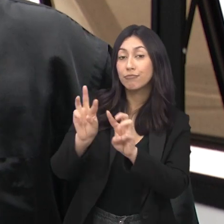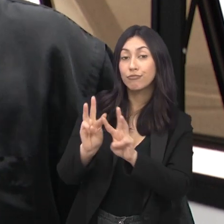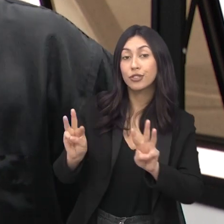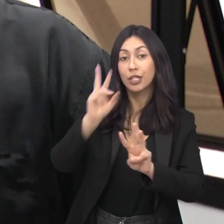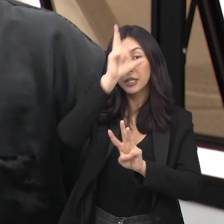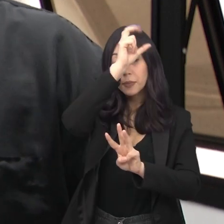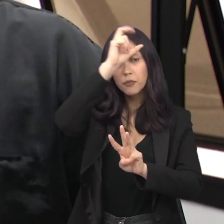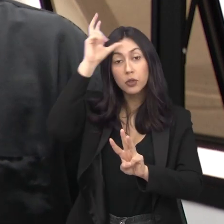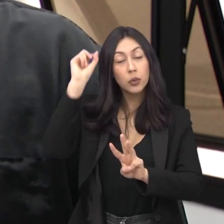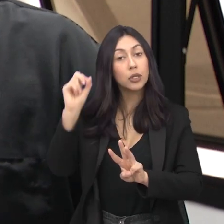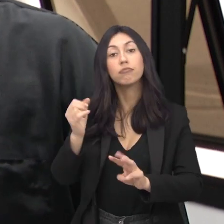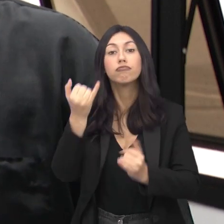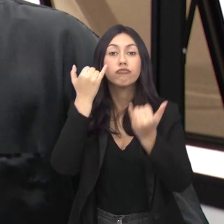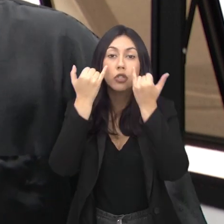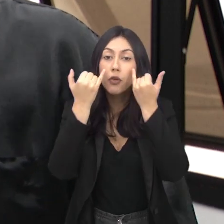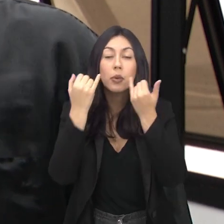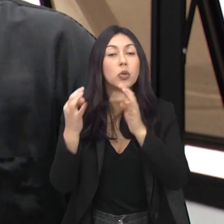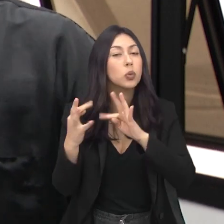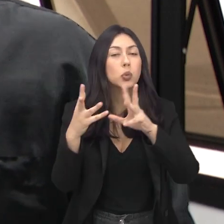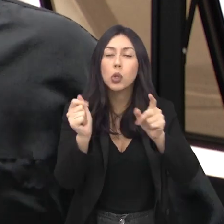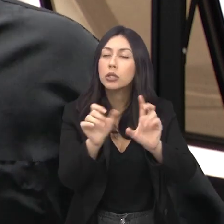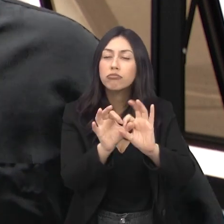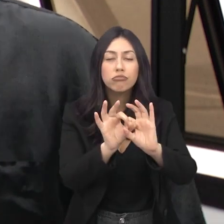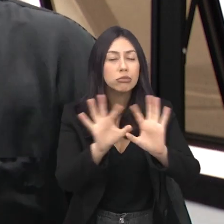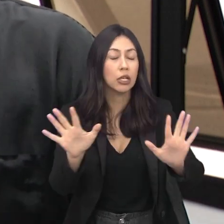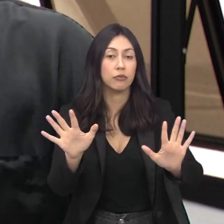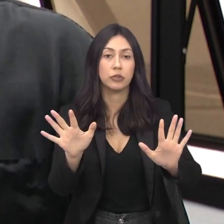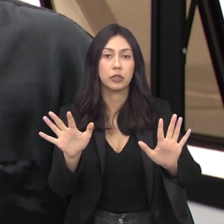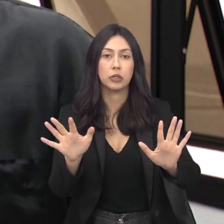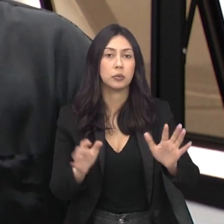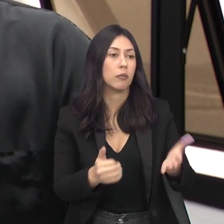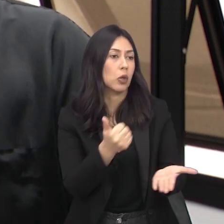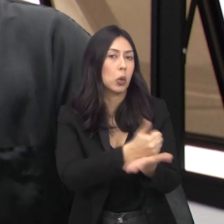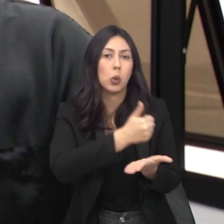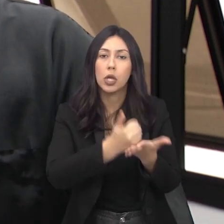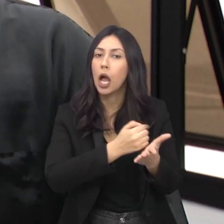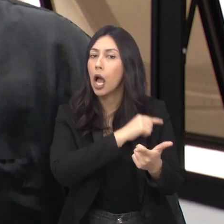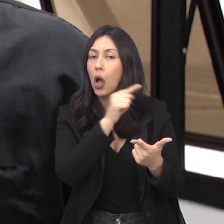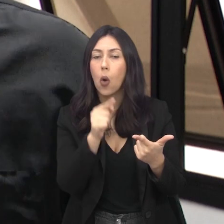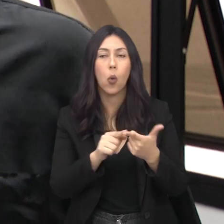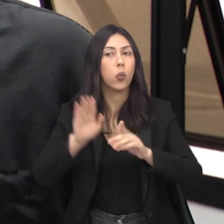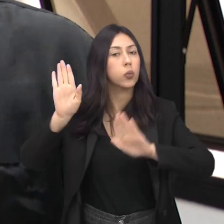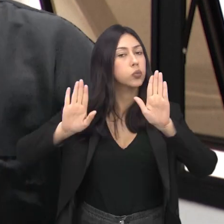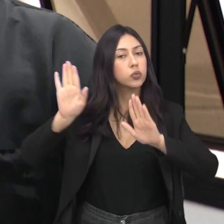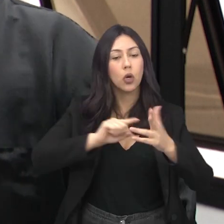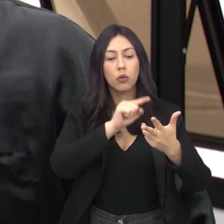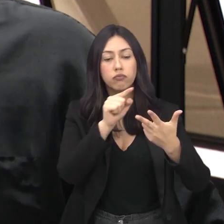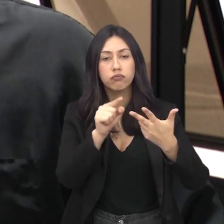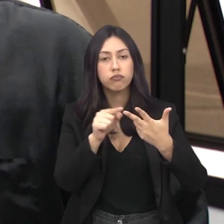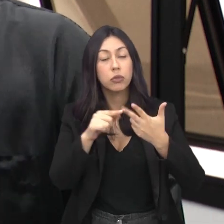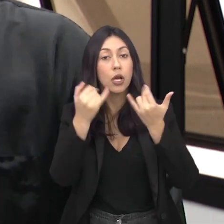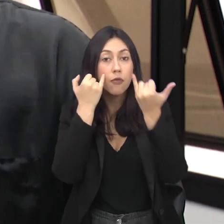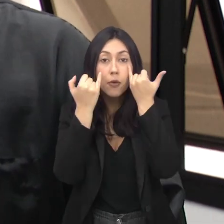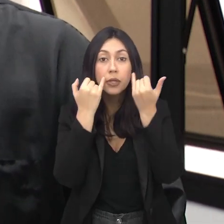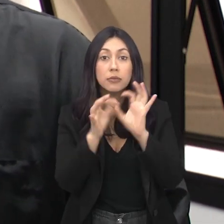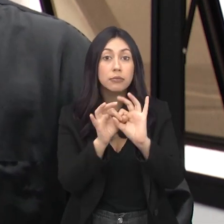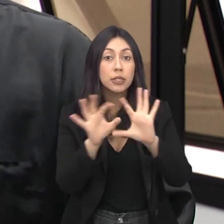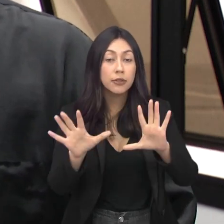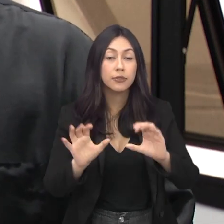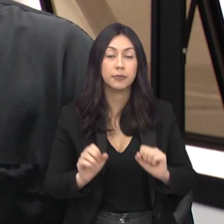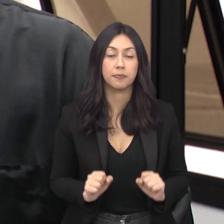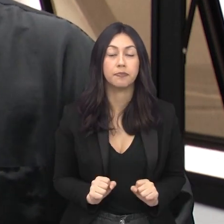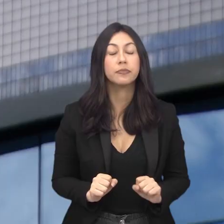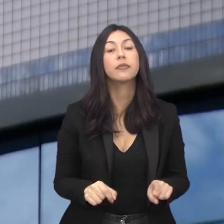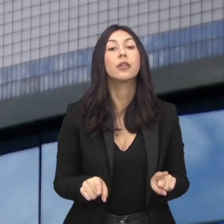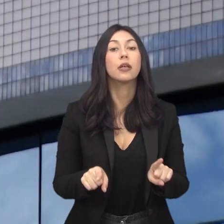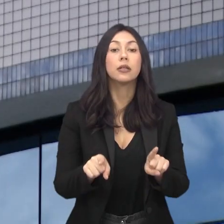site da própria Prefeitura Municipal, nós temos todos os tipos de dados, contratos, licitações, todas as informações da administração